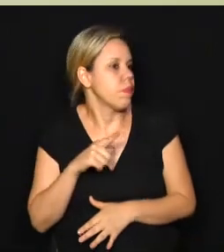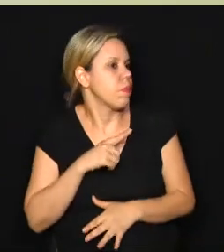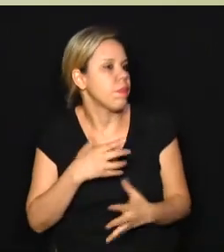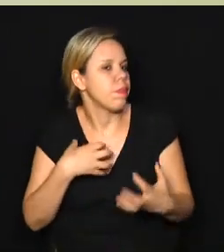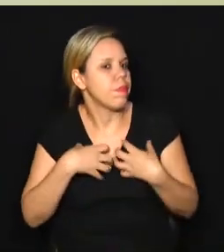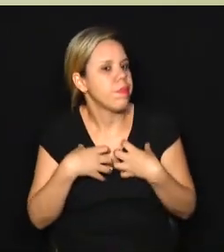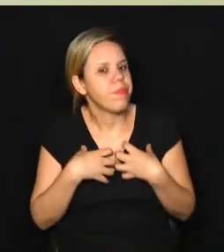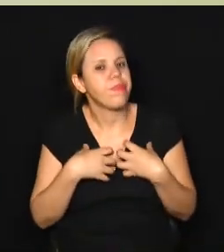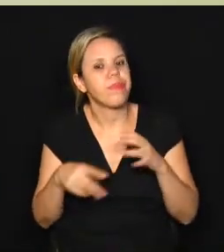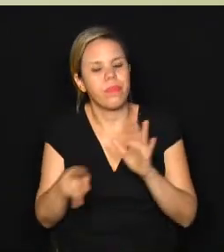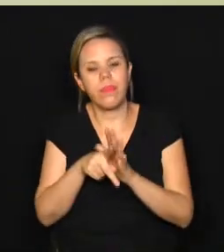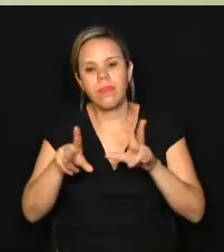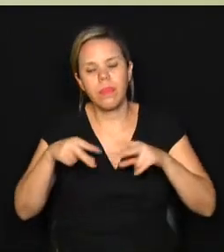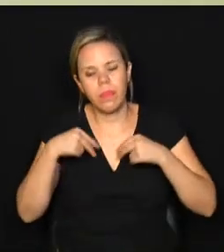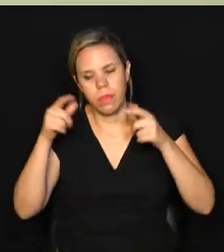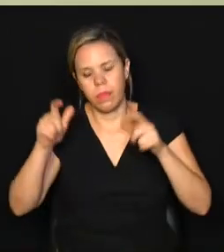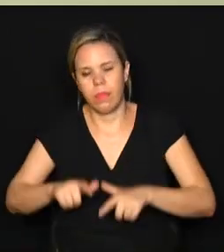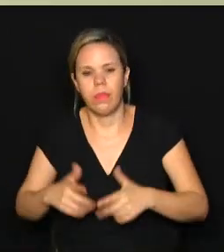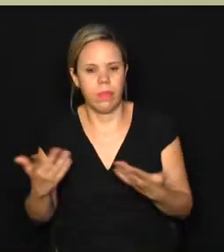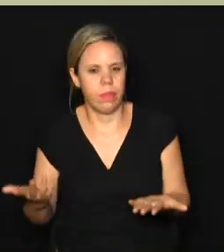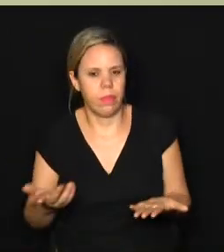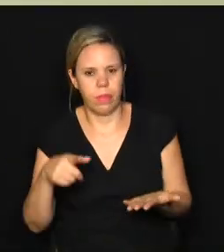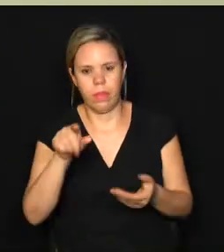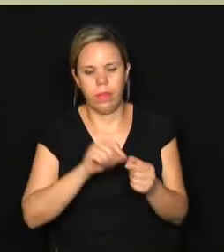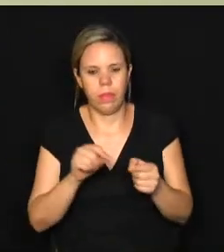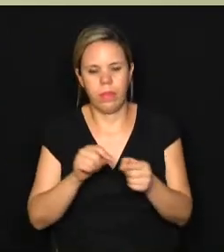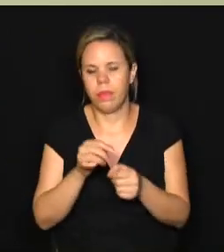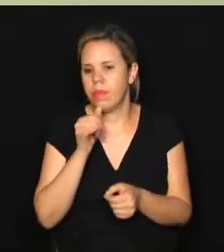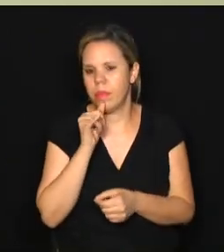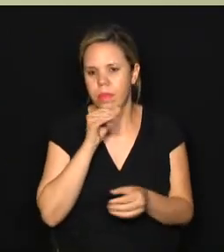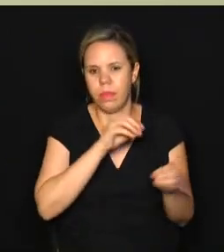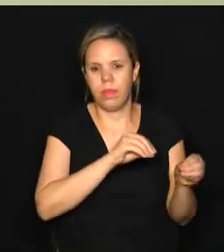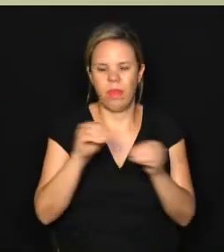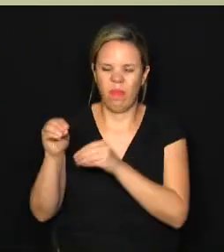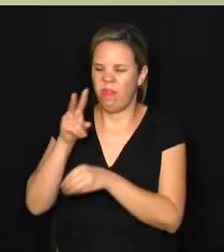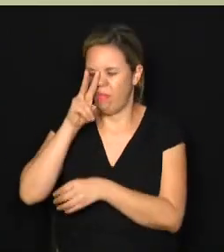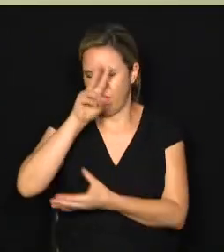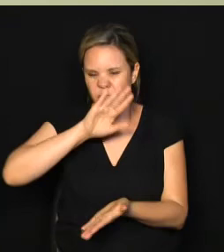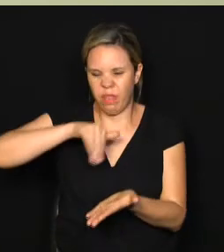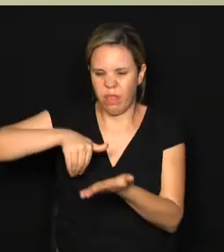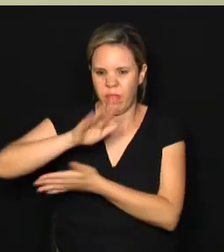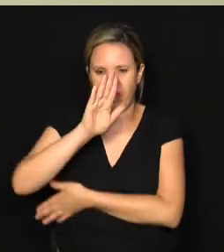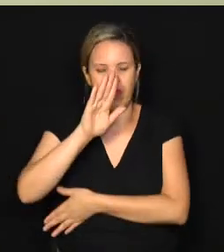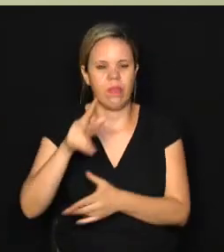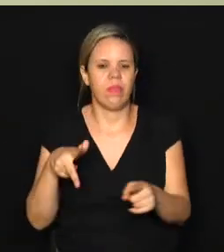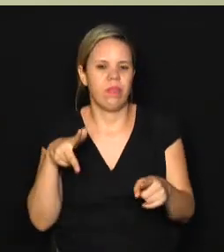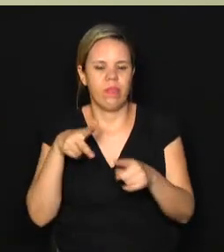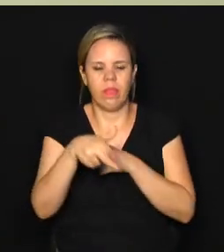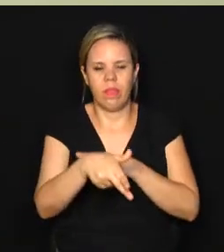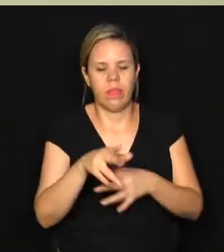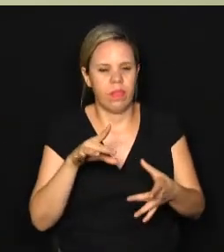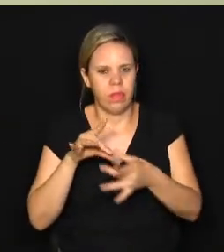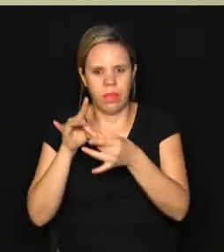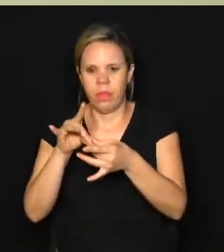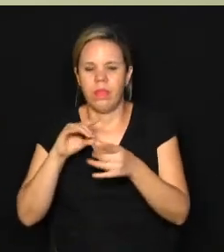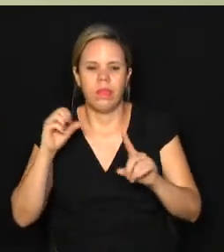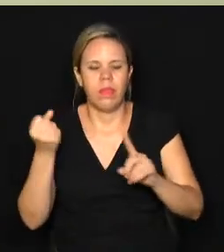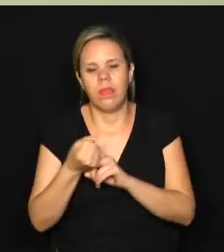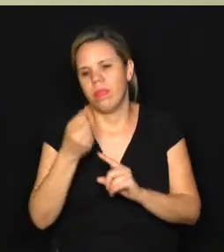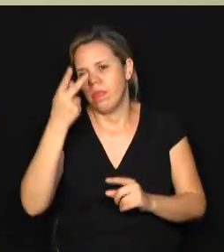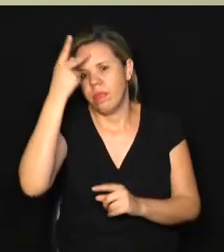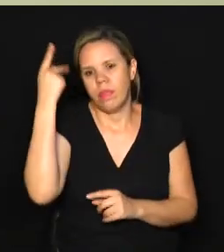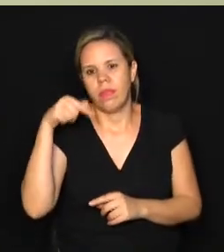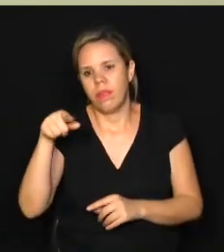de pertencimento com o território, e quando você faz, por exemplo, uma remoção forçada, você está cortando vínculos sociais, que é, por exemplo, a